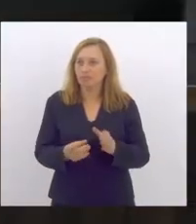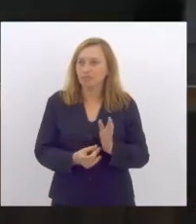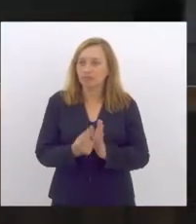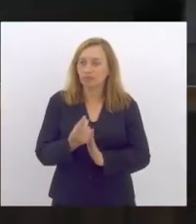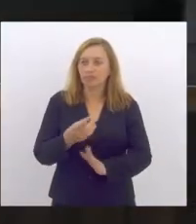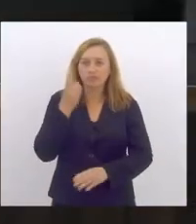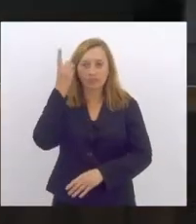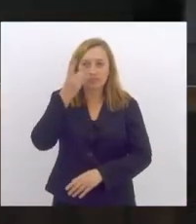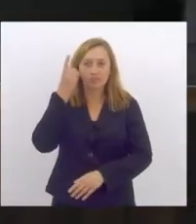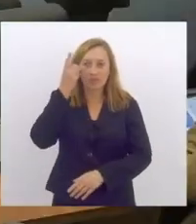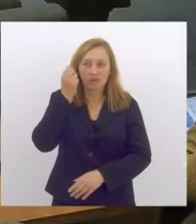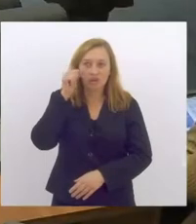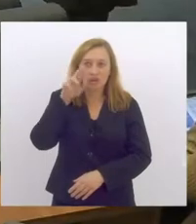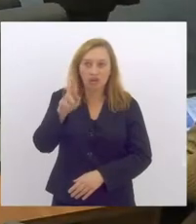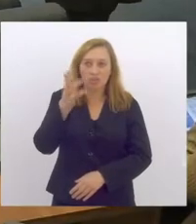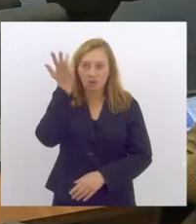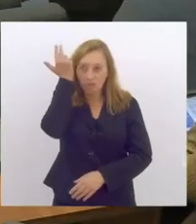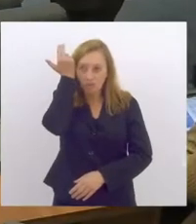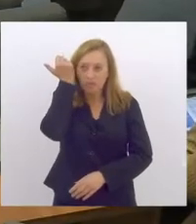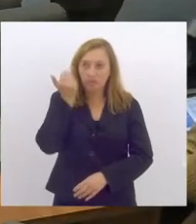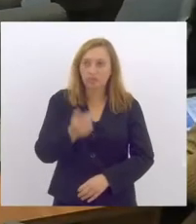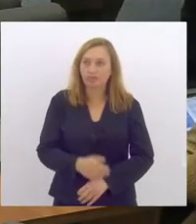Eliomar.